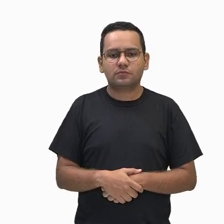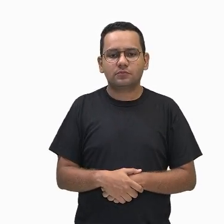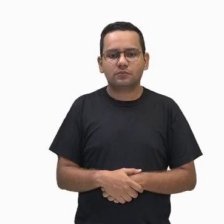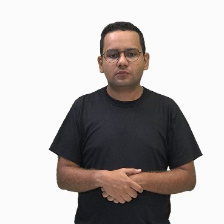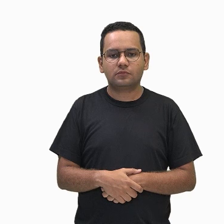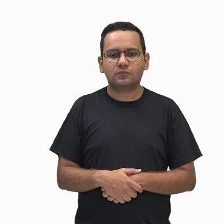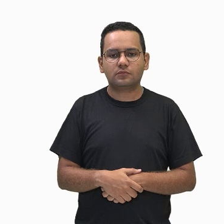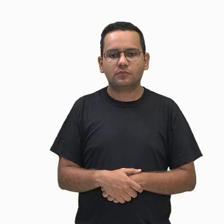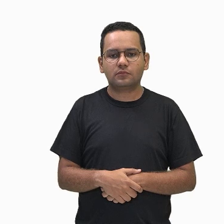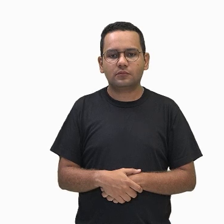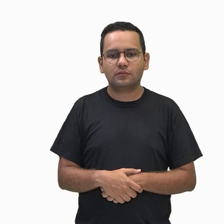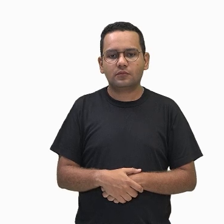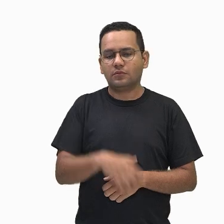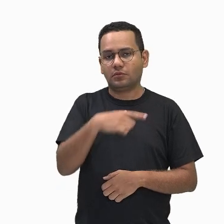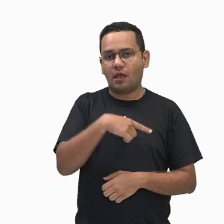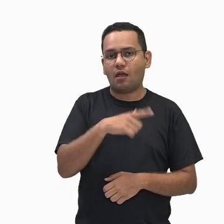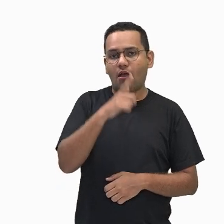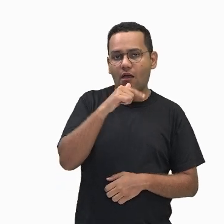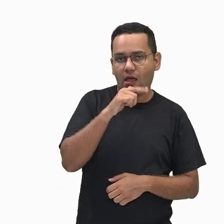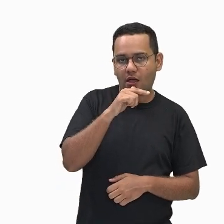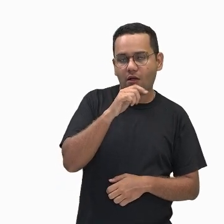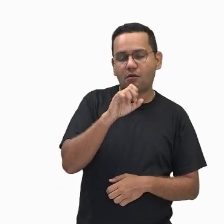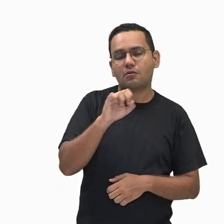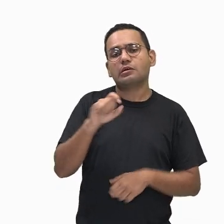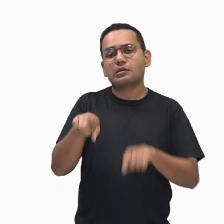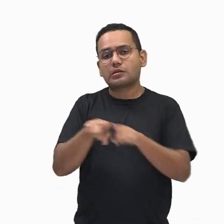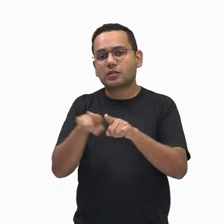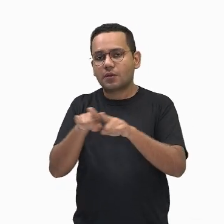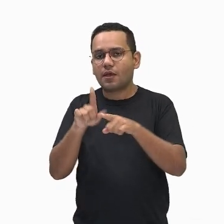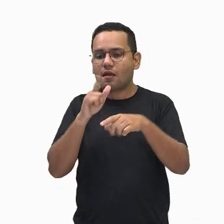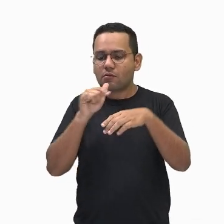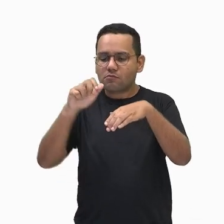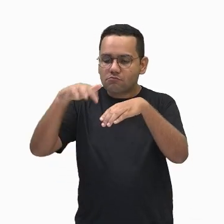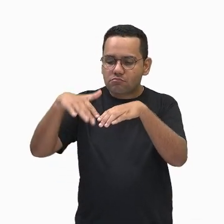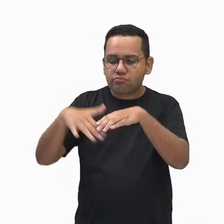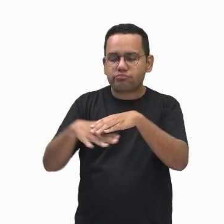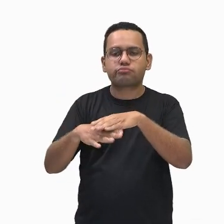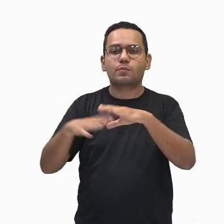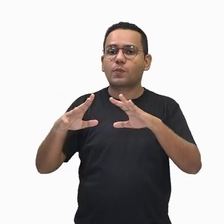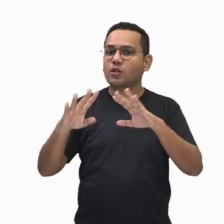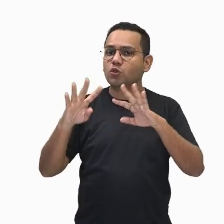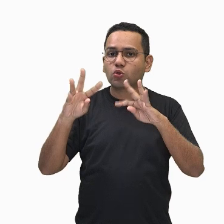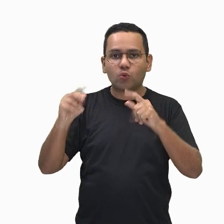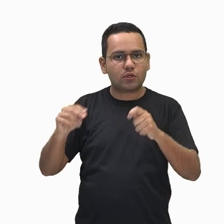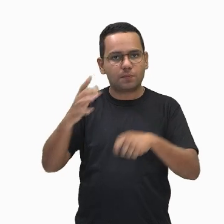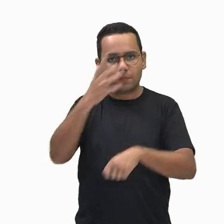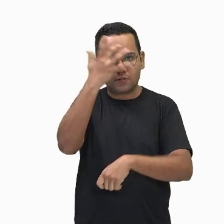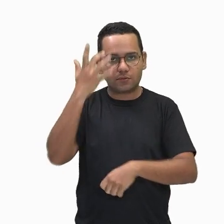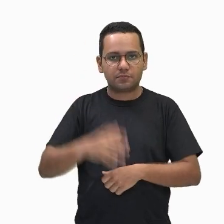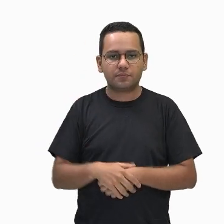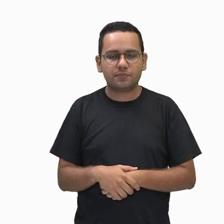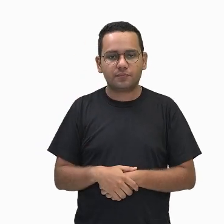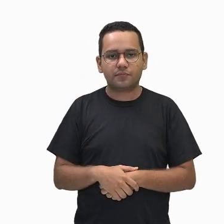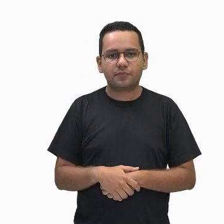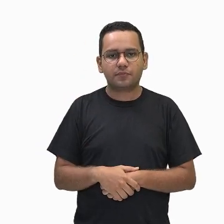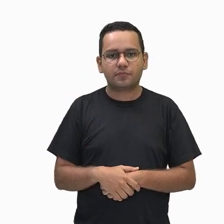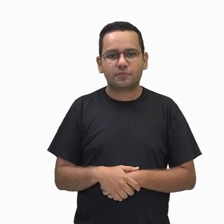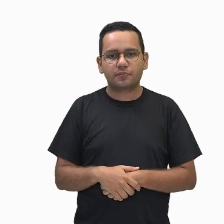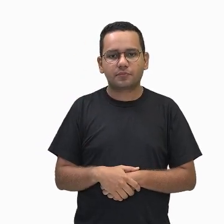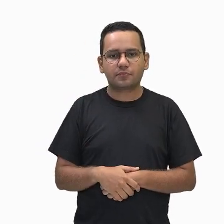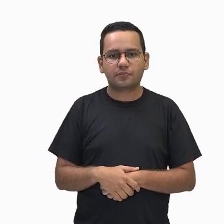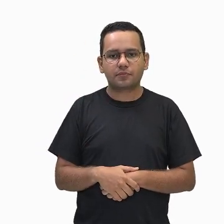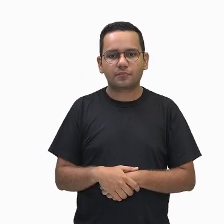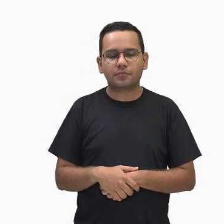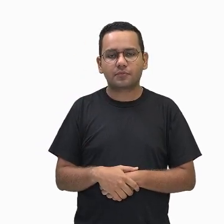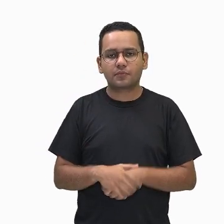saneamento básico para toda a humanidade. Um mundo sem a ciência da química seria